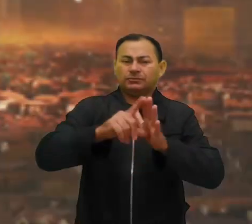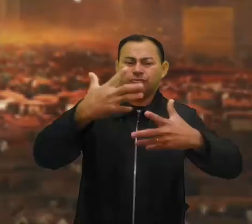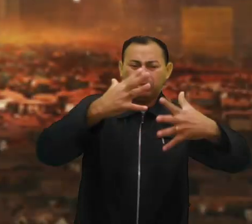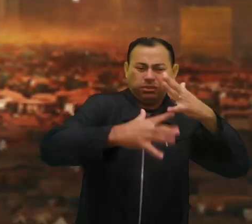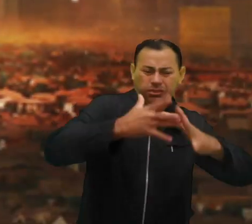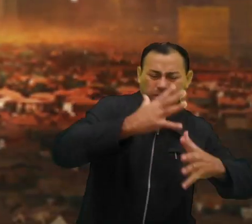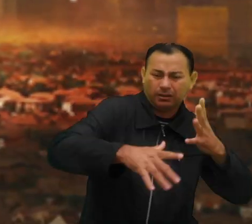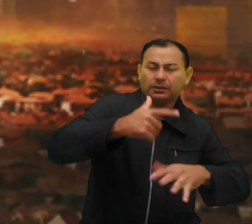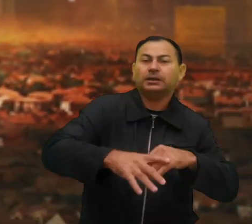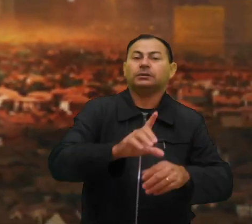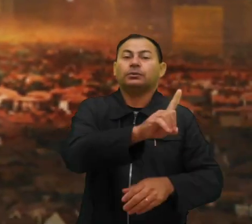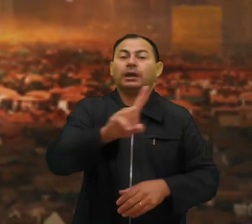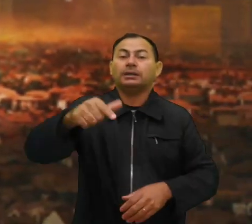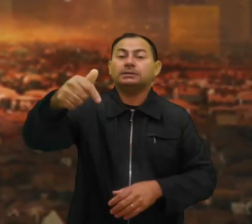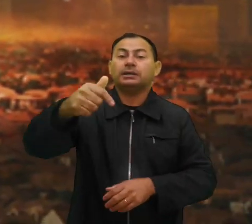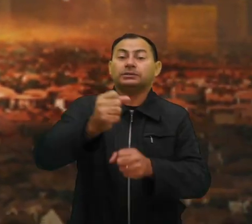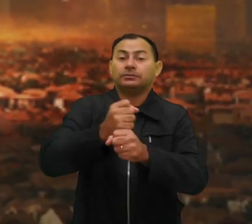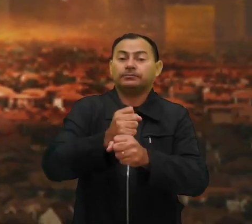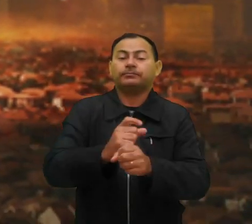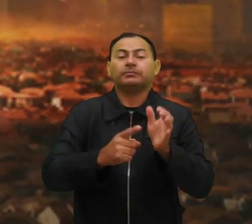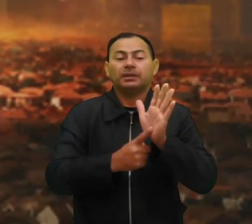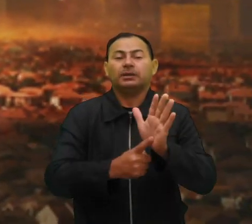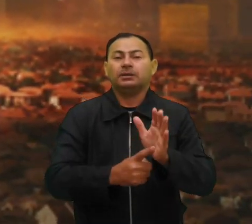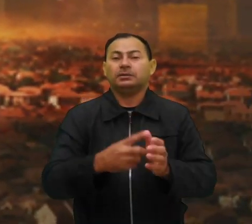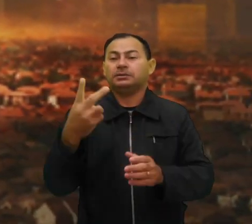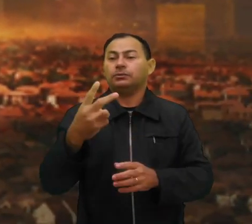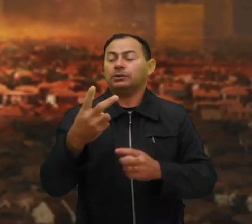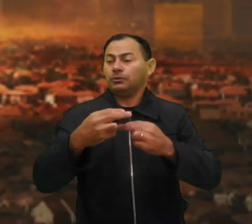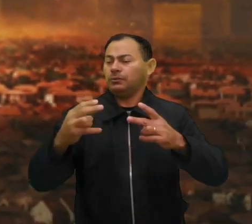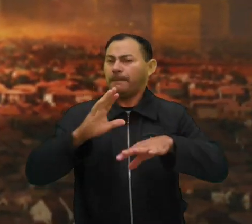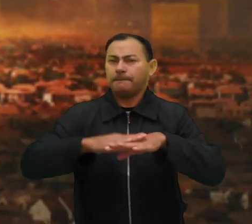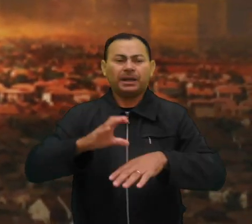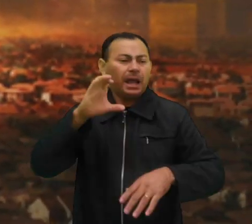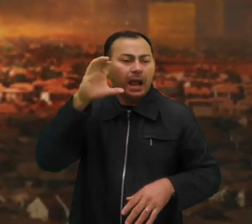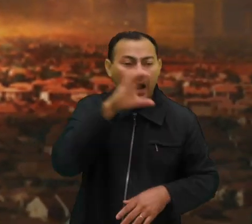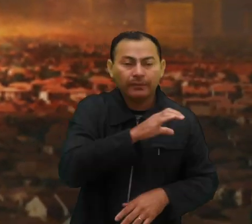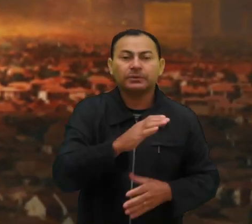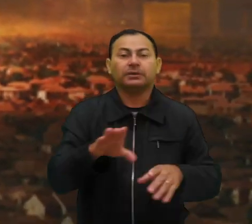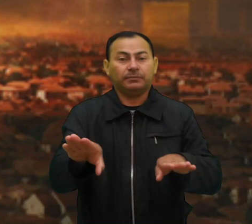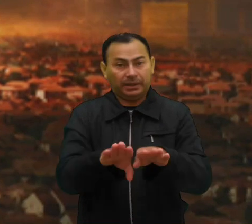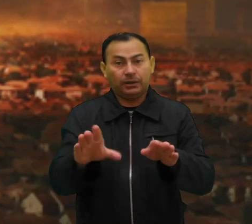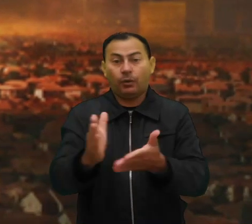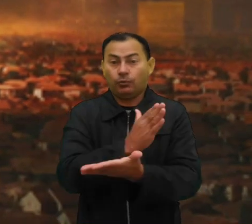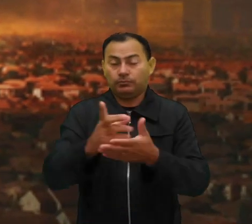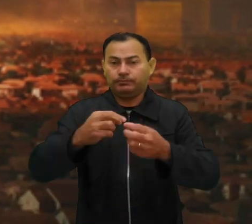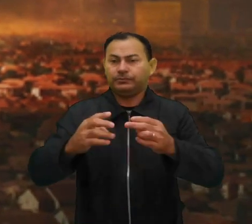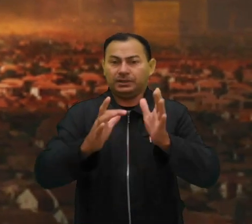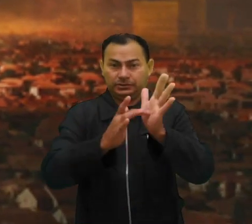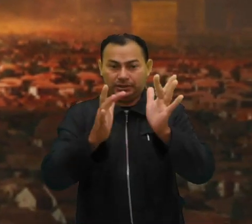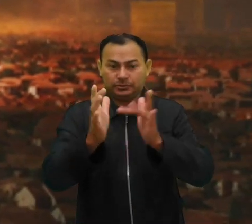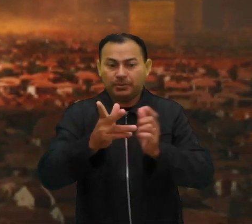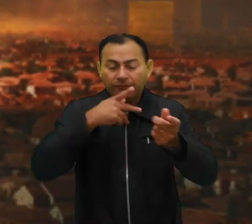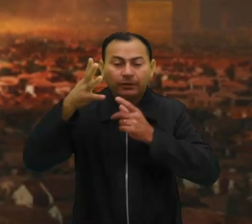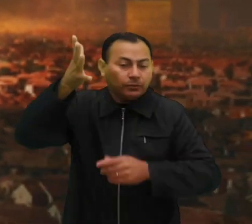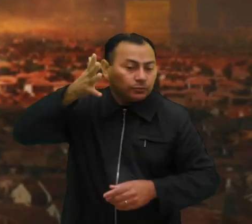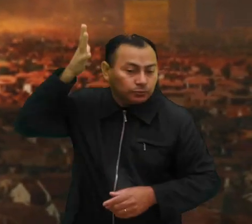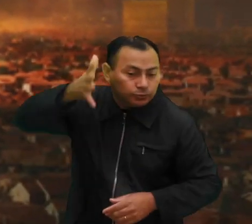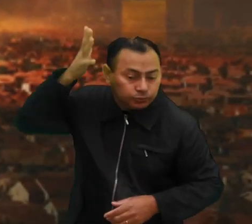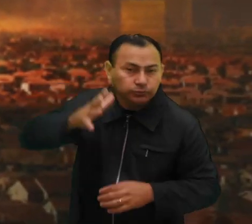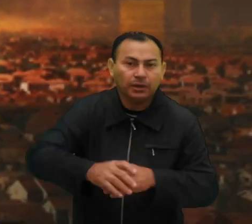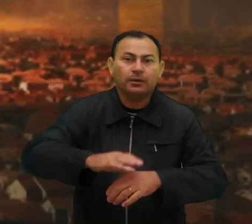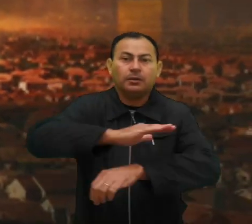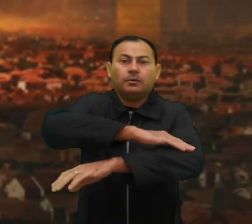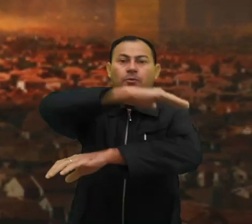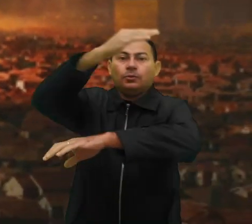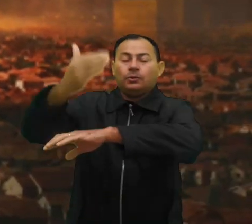Tribulação, que durará 7 anos e constitui-se um dos eventos mais rápidos. Jesus falou no Sermão do Monte das Oliveiras,